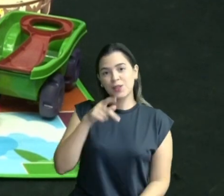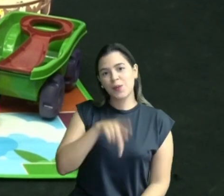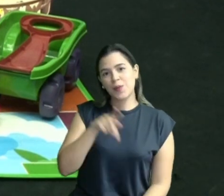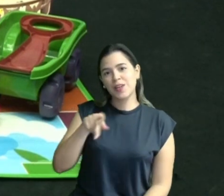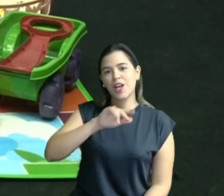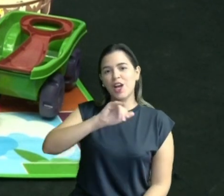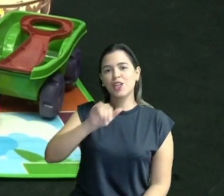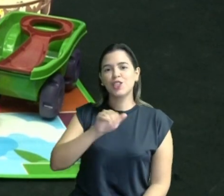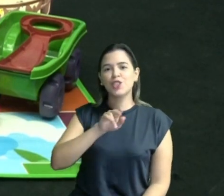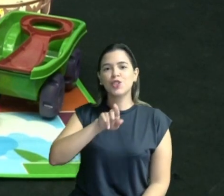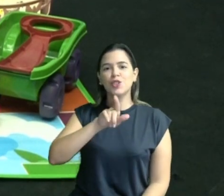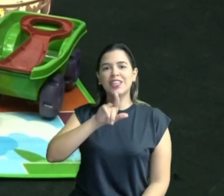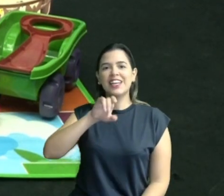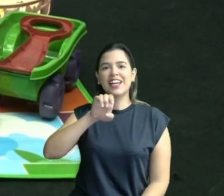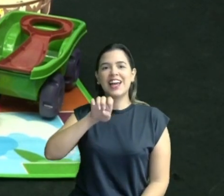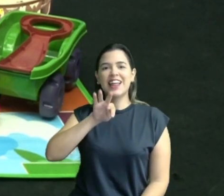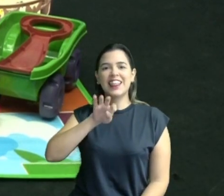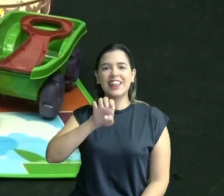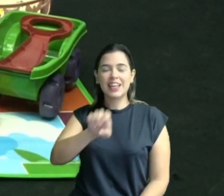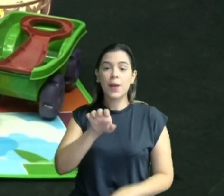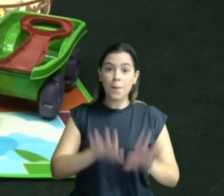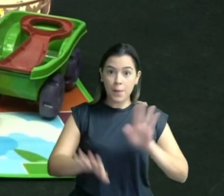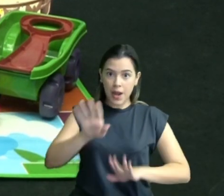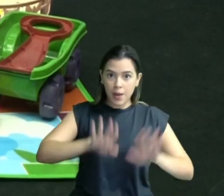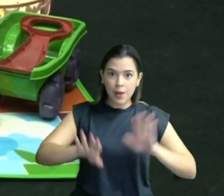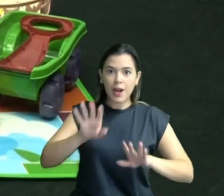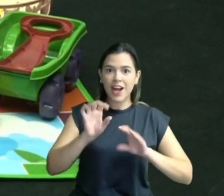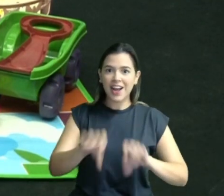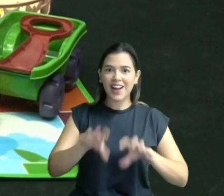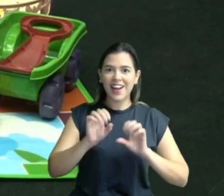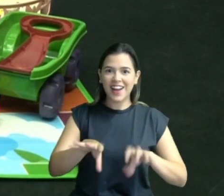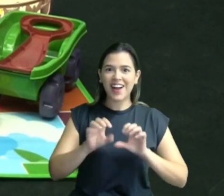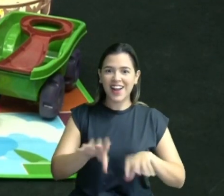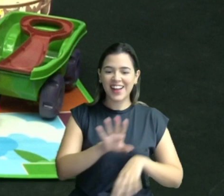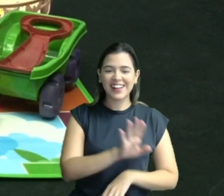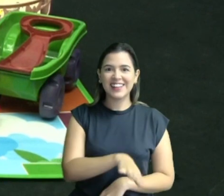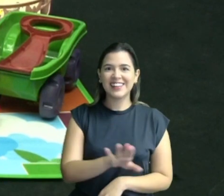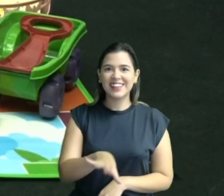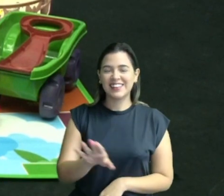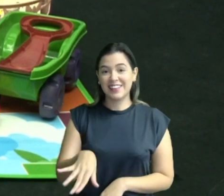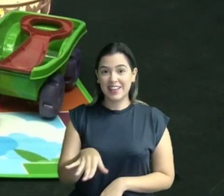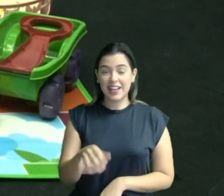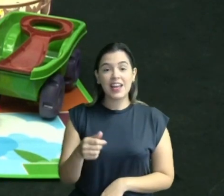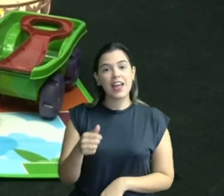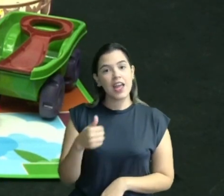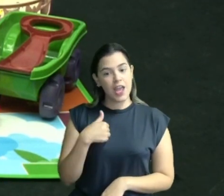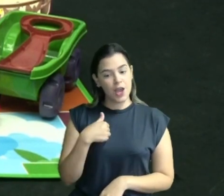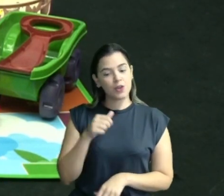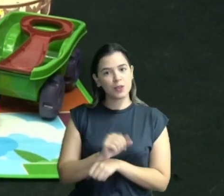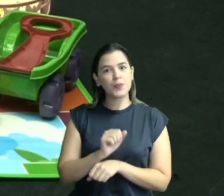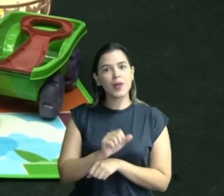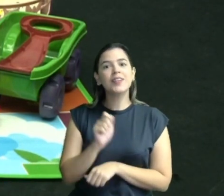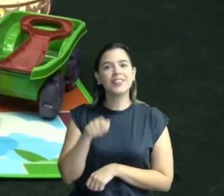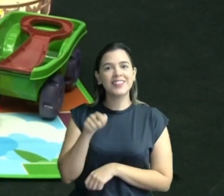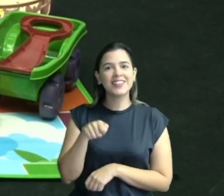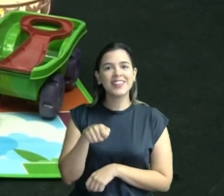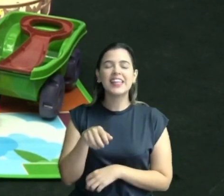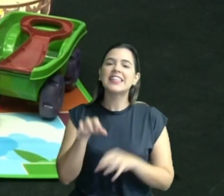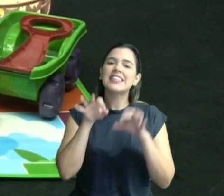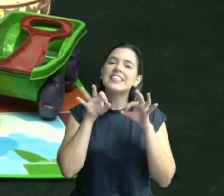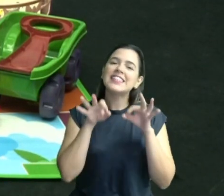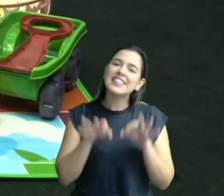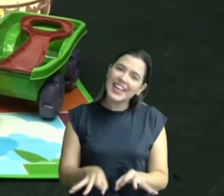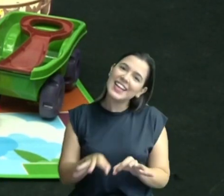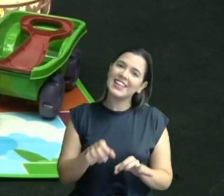professora Juliet preparados para mais uma aula na educação infantil Eu espero que sim tenho